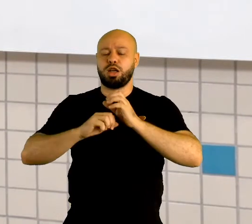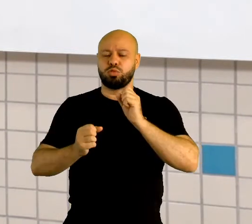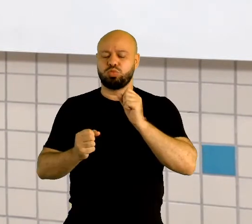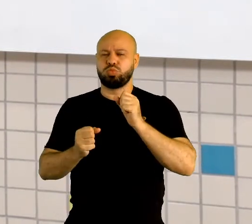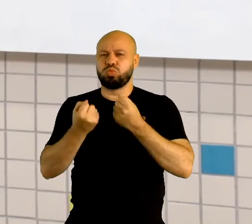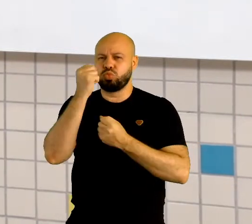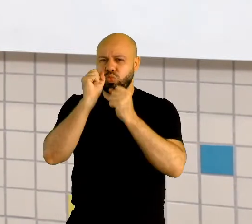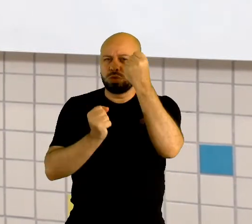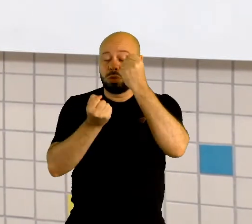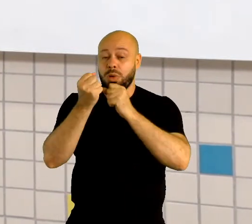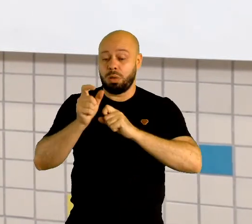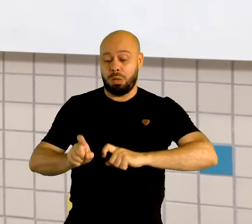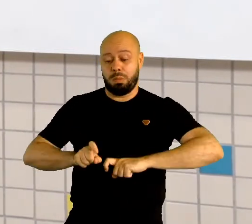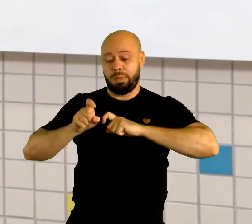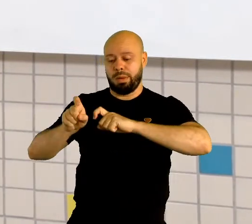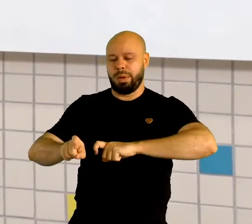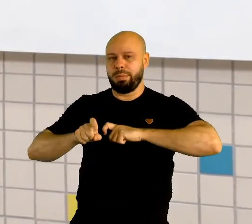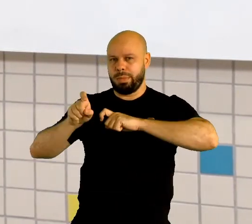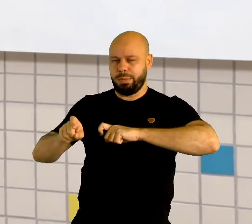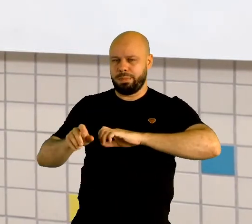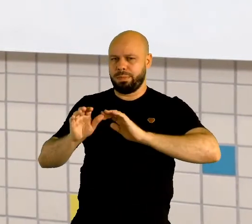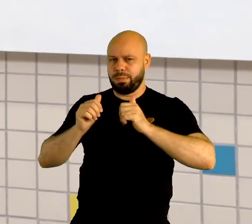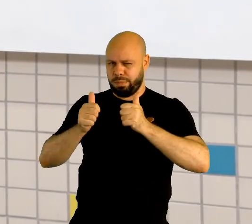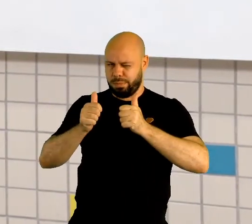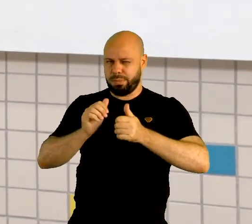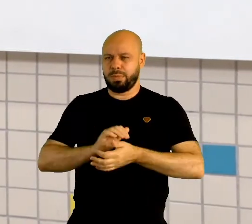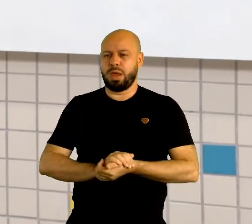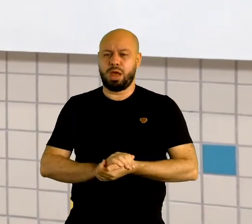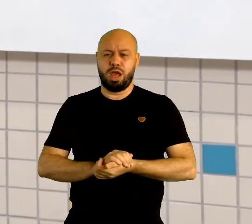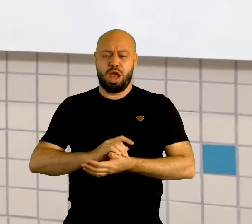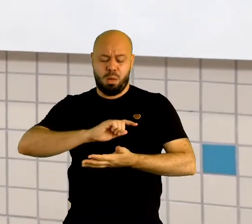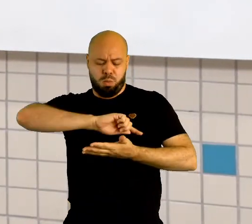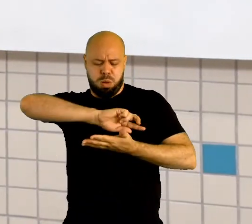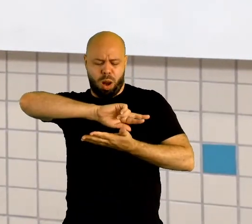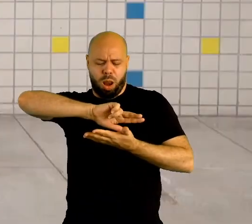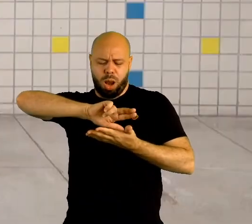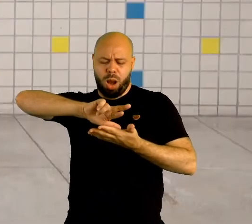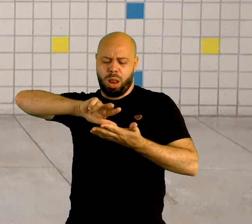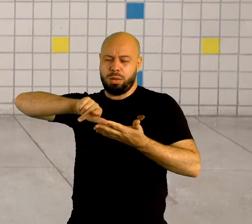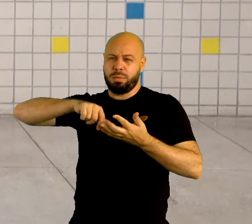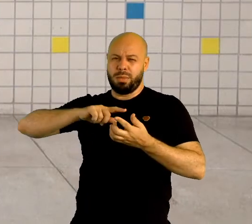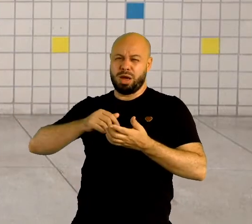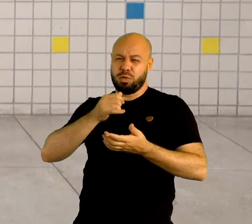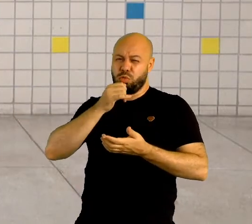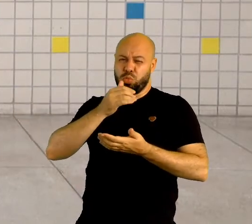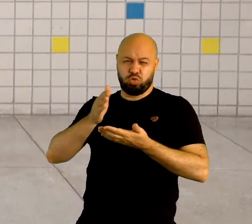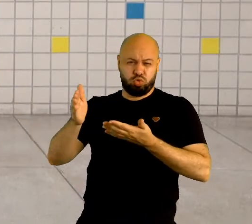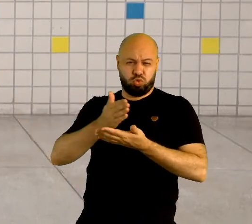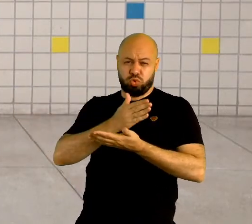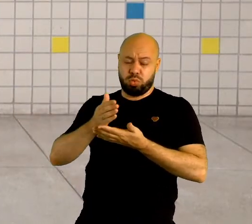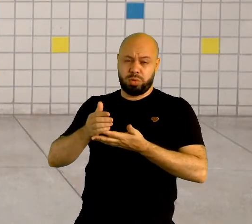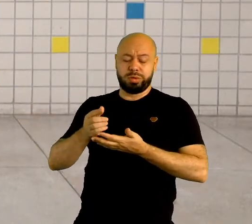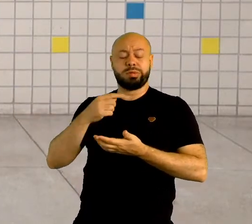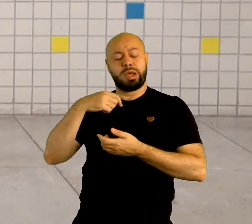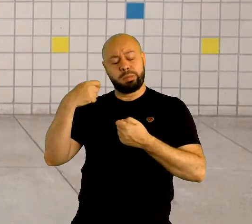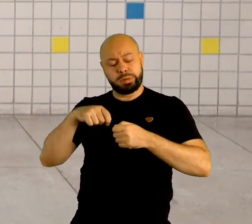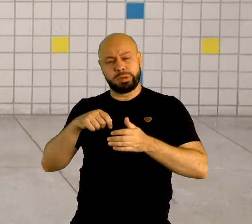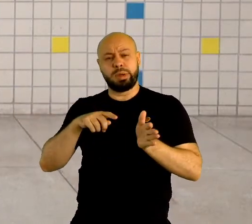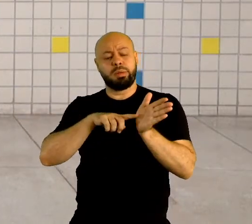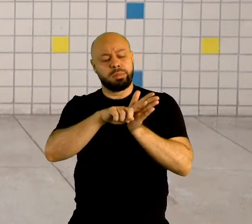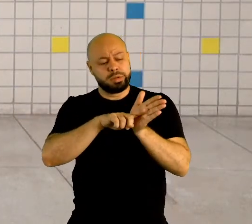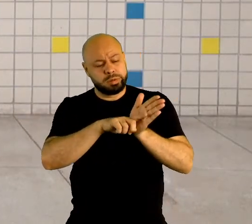indústria agrícola, tá? E são muitos, eu trouxe aqui só alguns exemplos, depois vocês podem até pesquisar